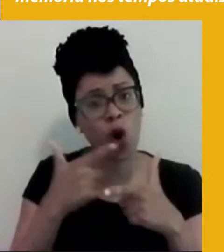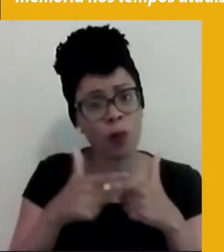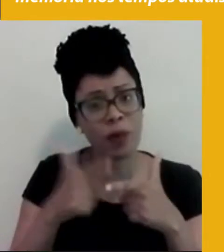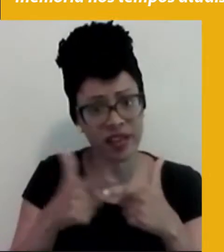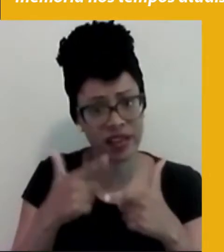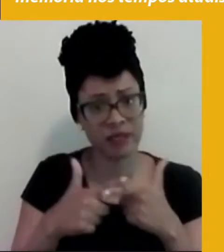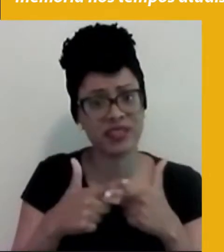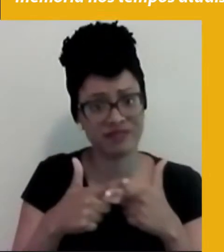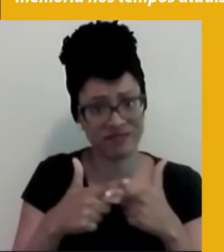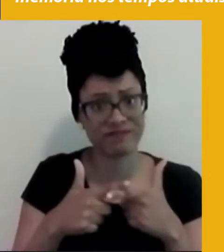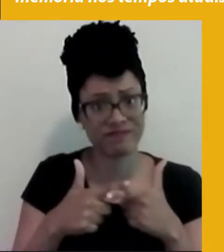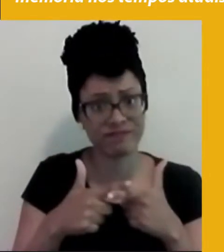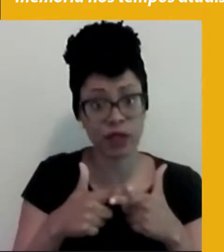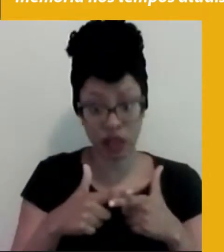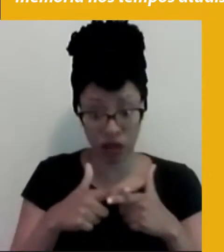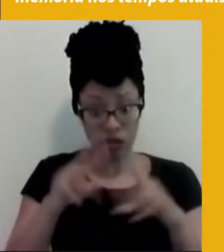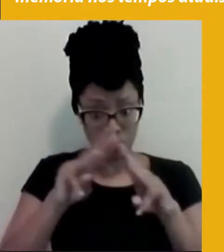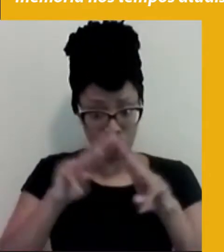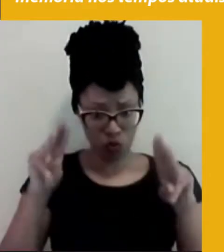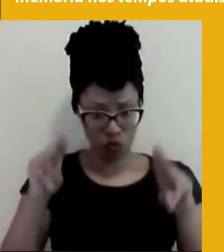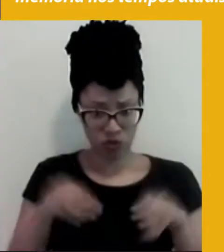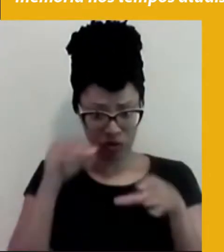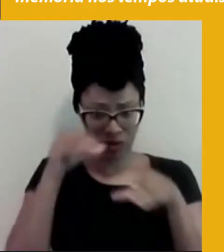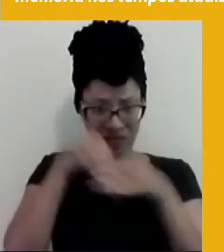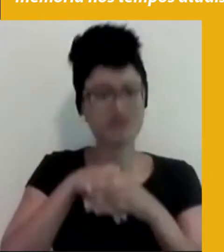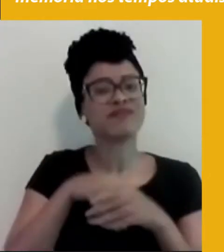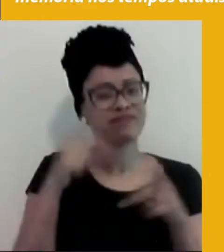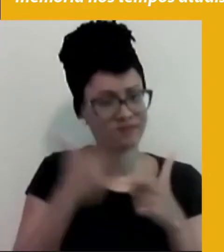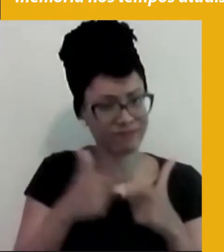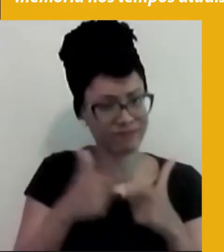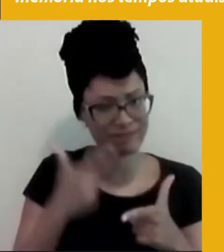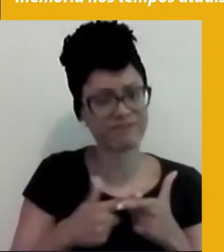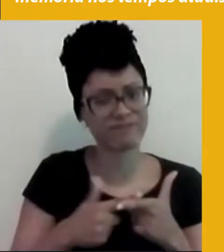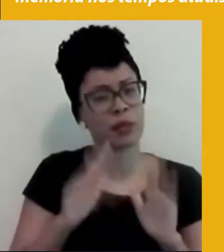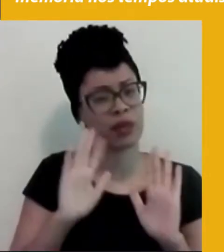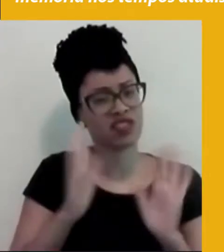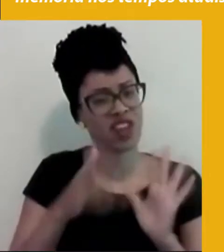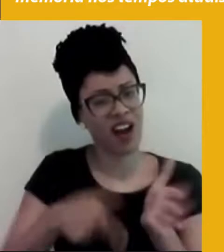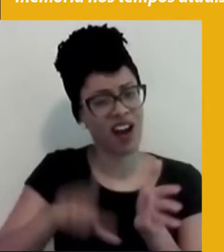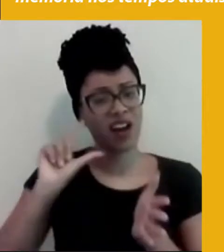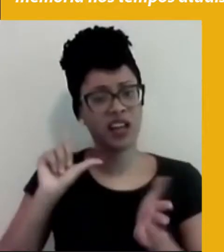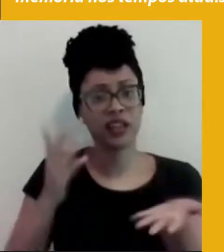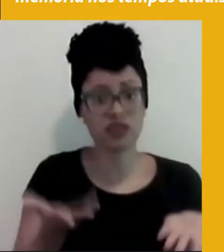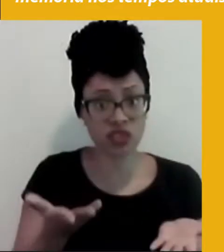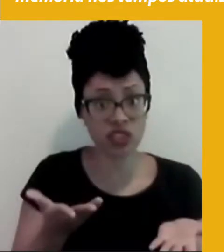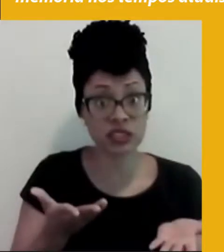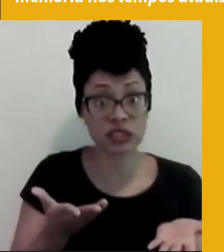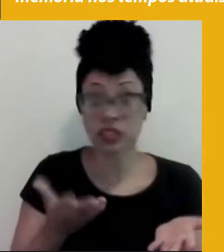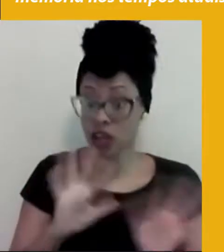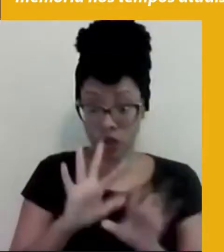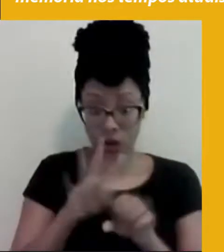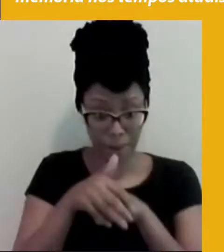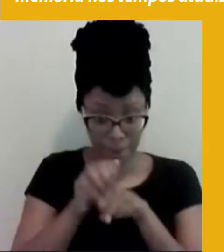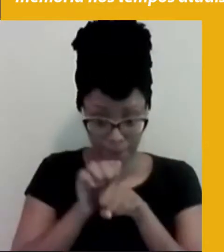distopia que ajudou a agravar essa desumanidade. Né? A gente, quando começou a